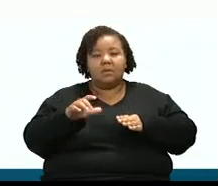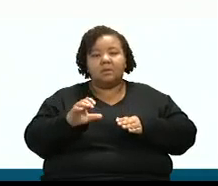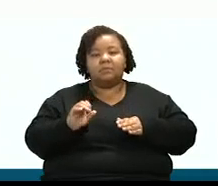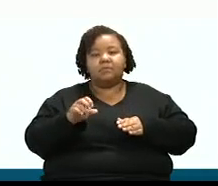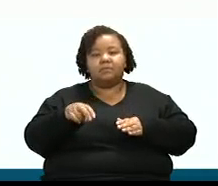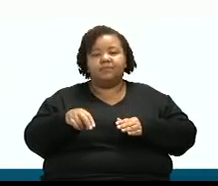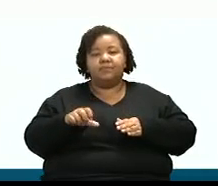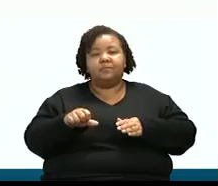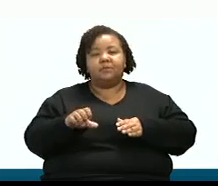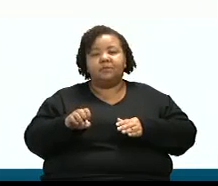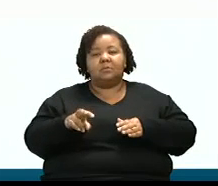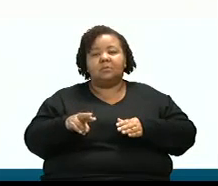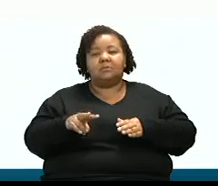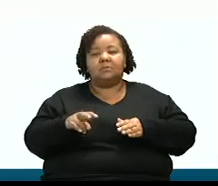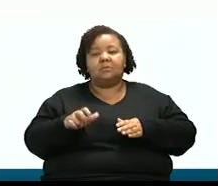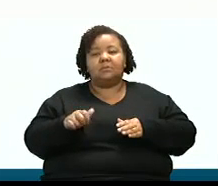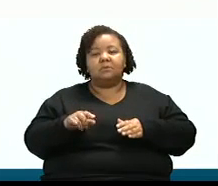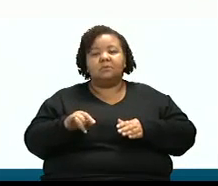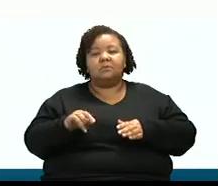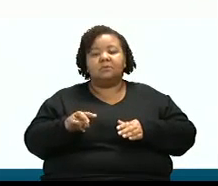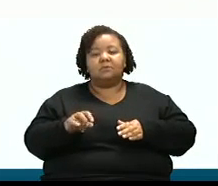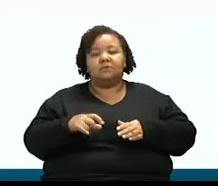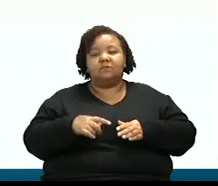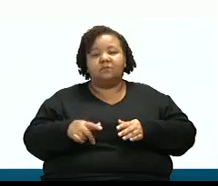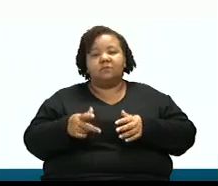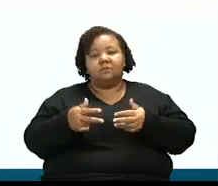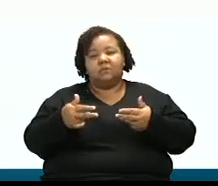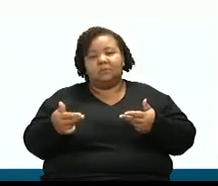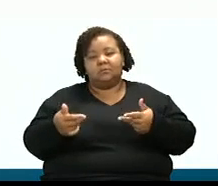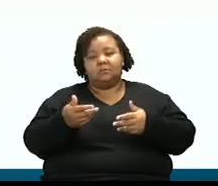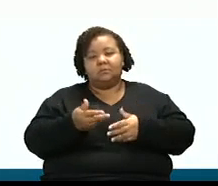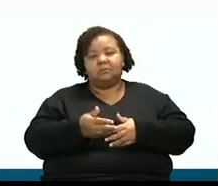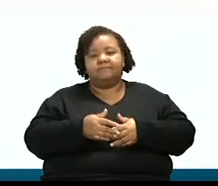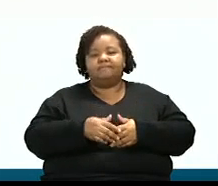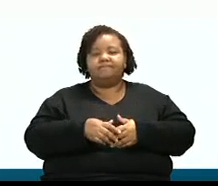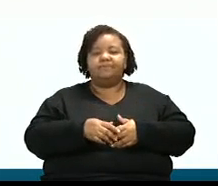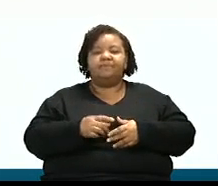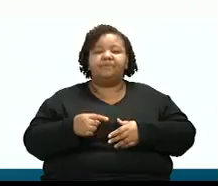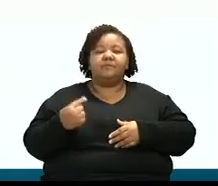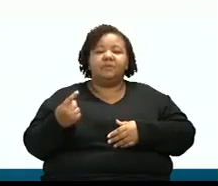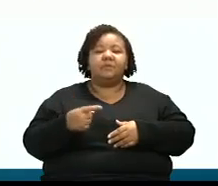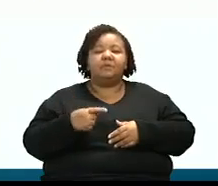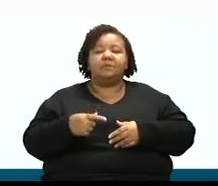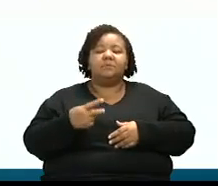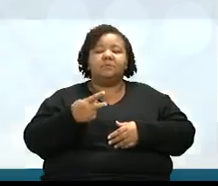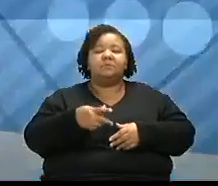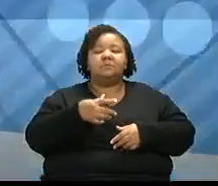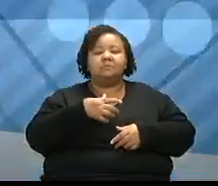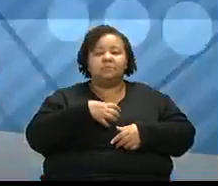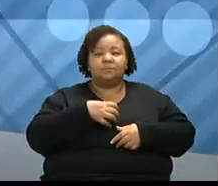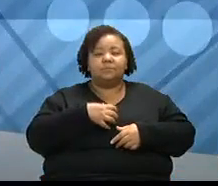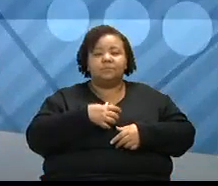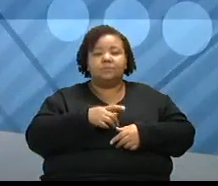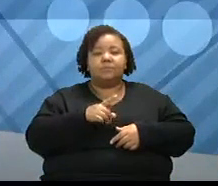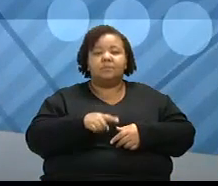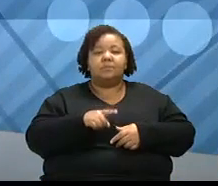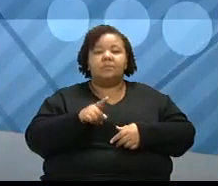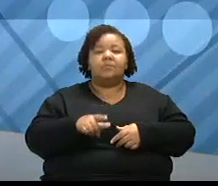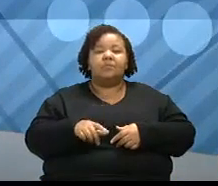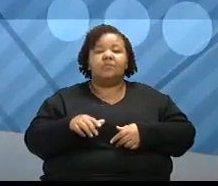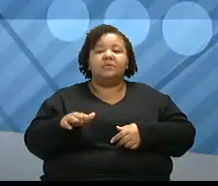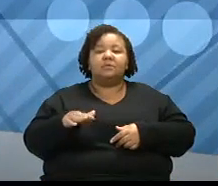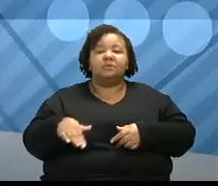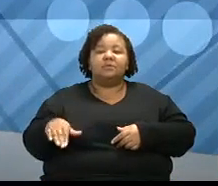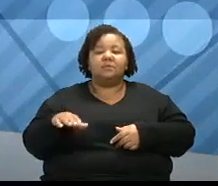várias implicações entre essas afirmações. Então, nós temos essa situação em que se o campo